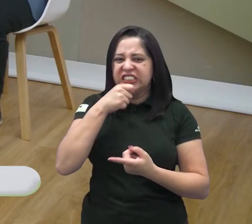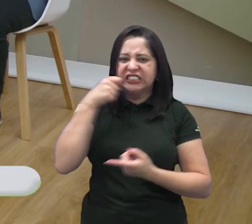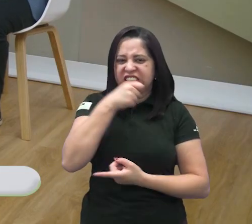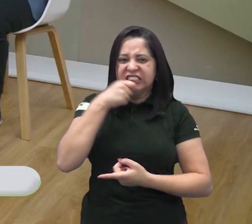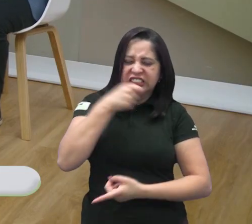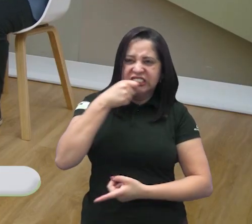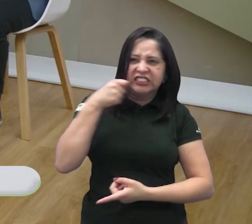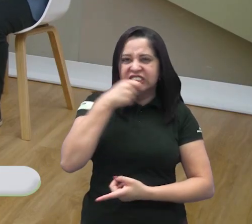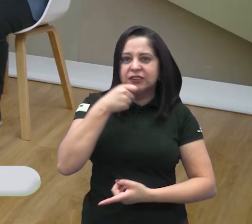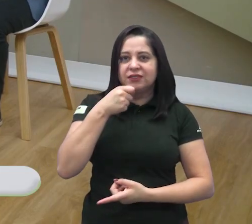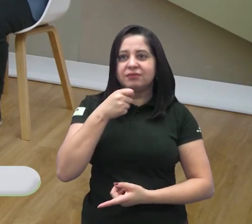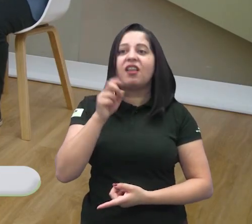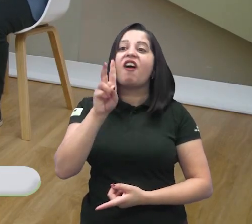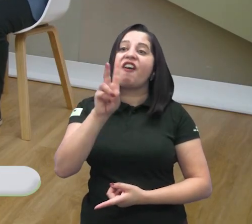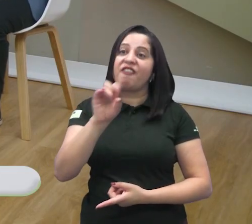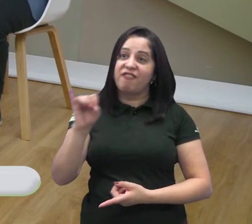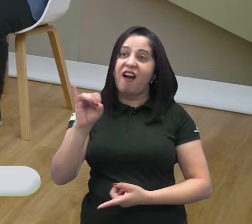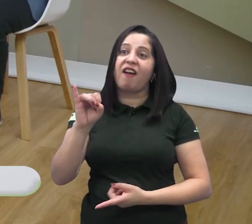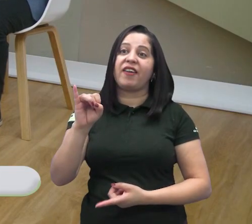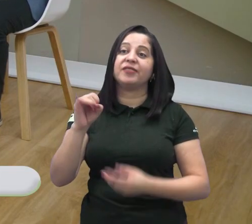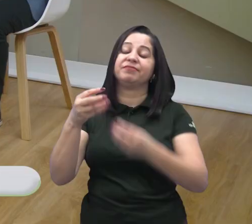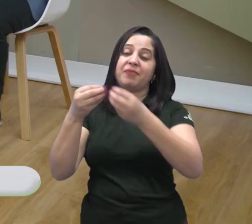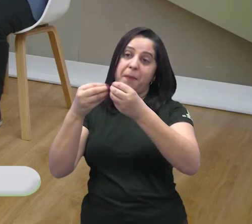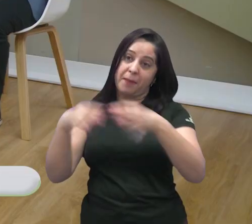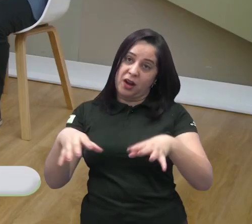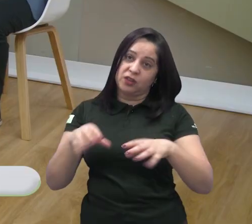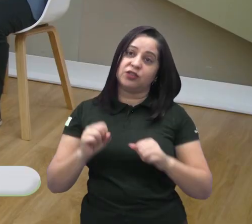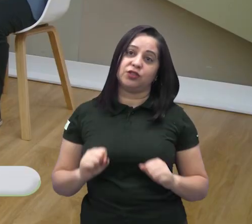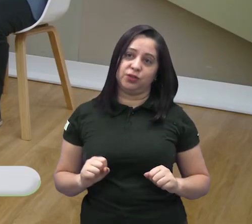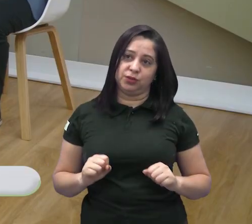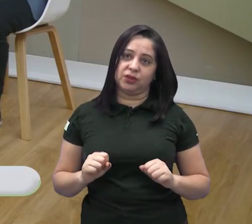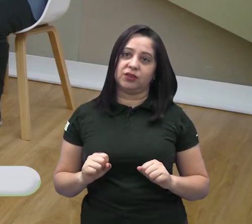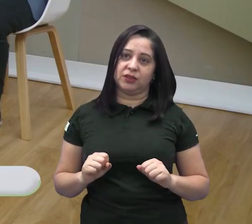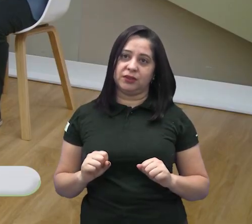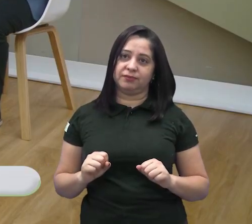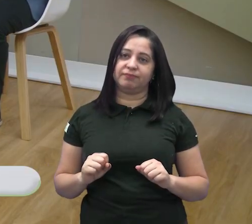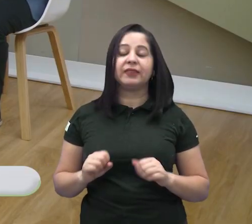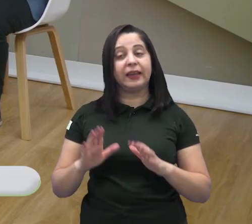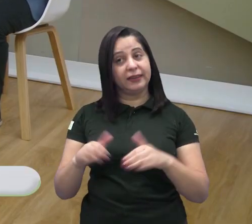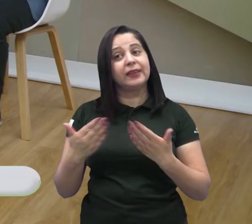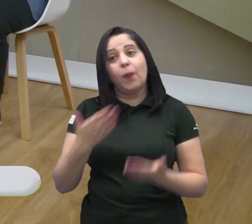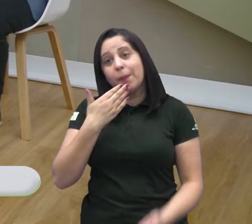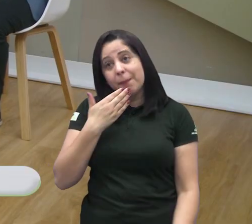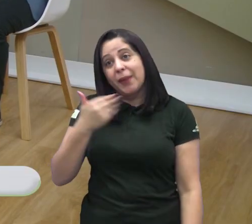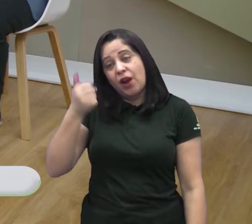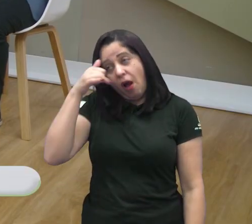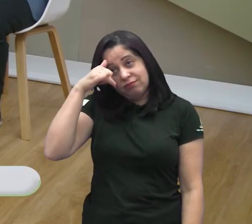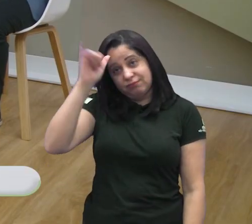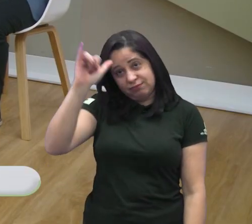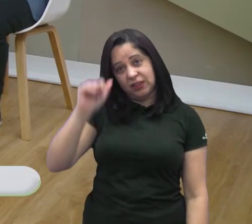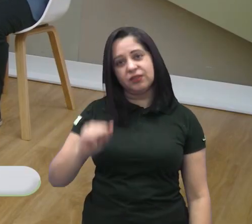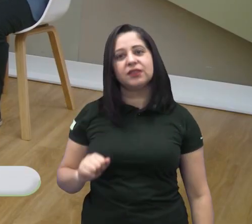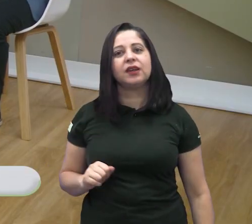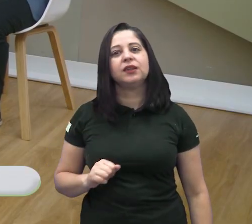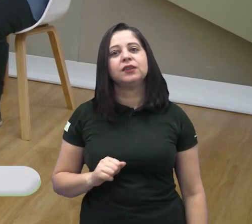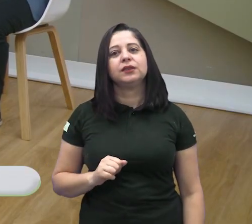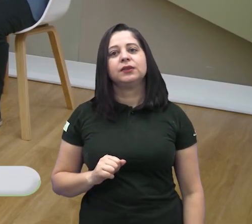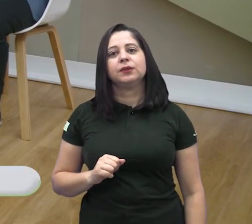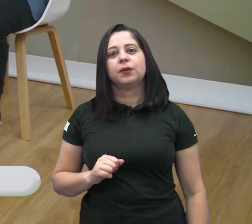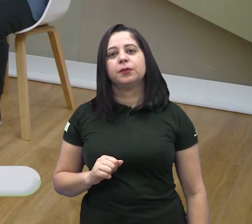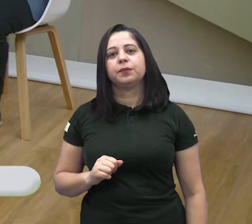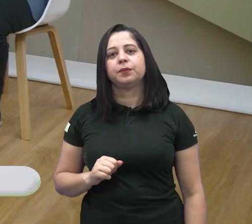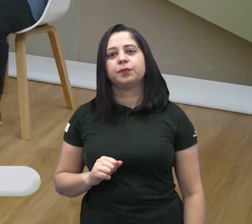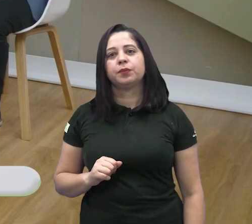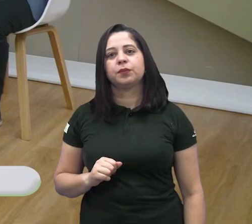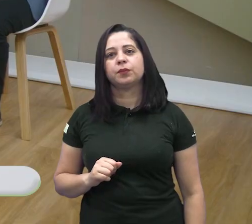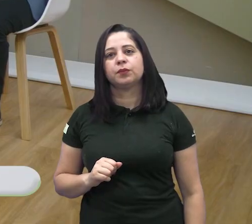chance de você ter uma retração. Não significa que vai acontecer, mas se existe o risco, não vamos correr esse risco. Então, basicamente, hoje,